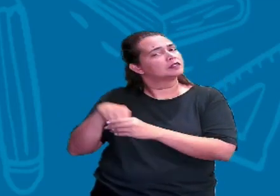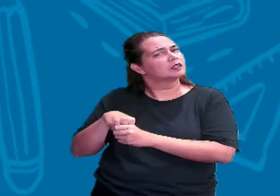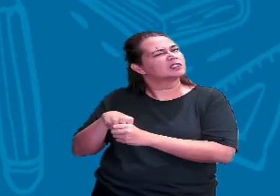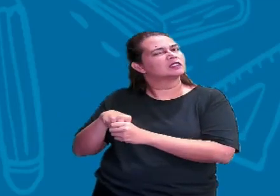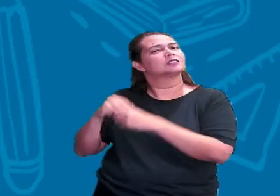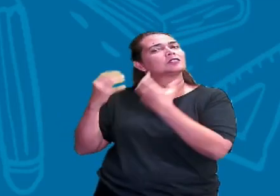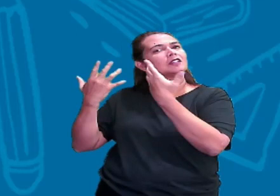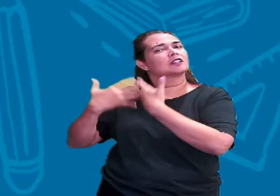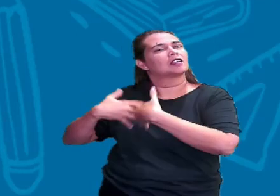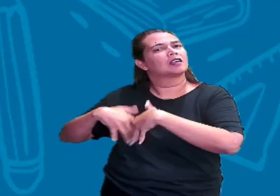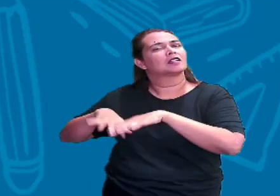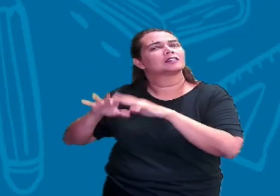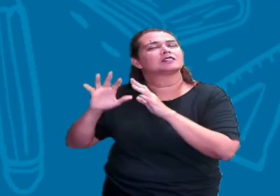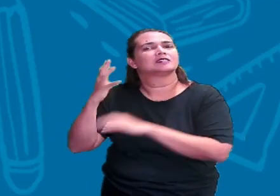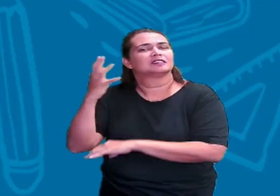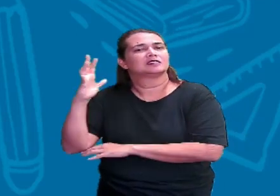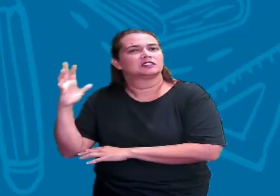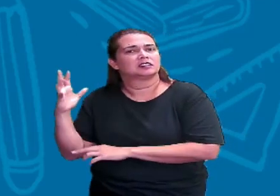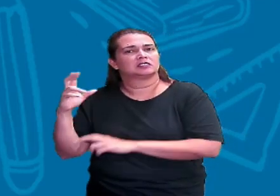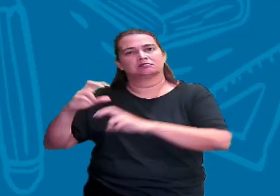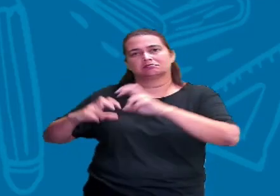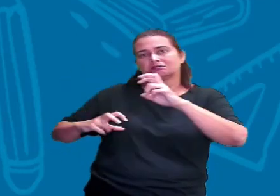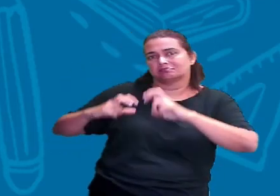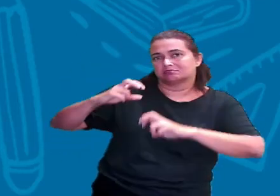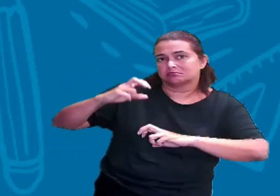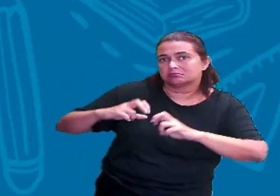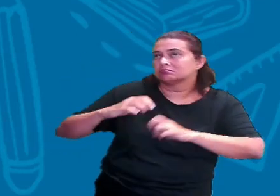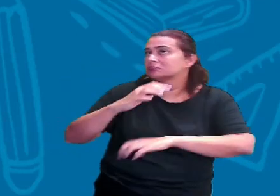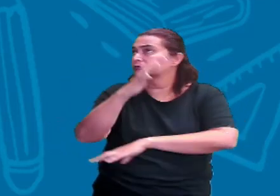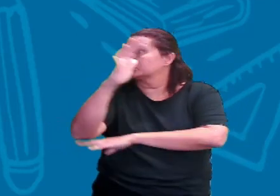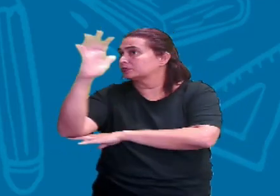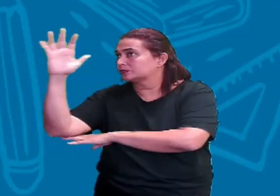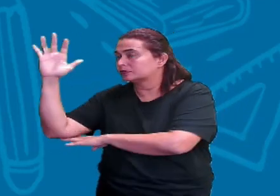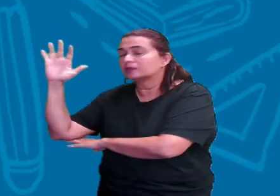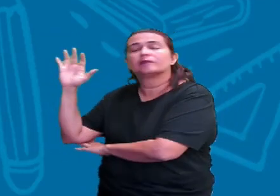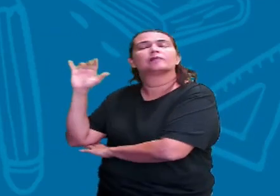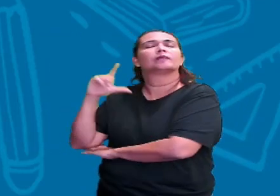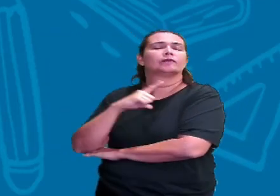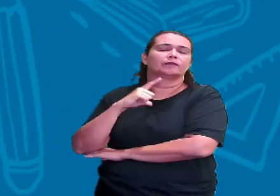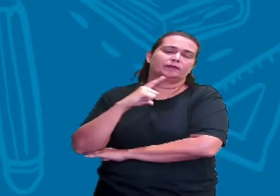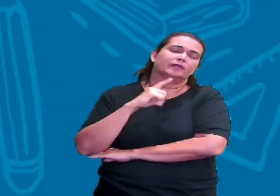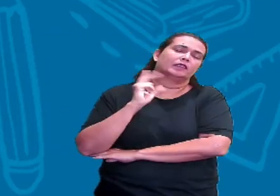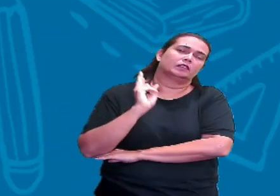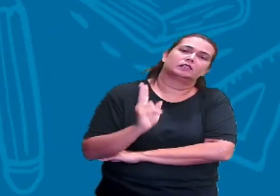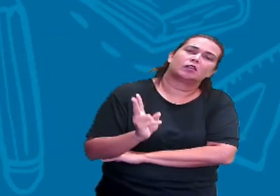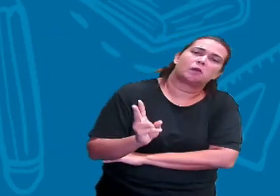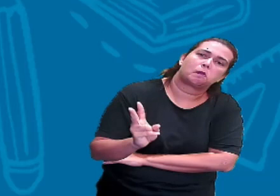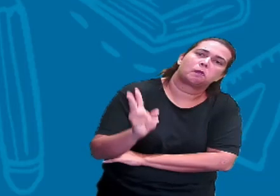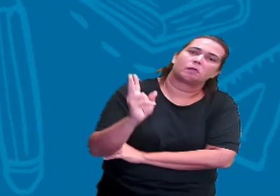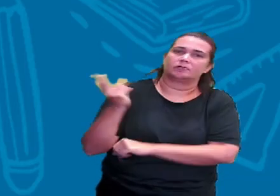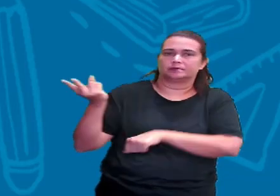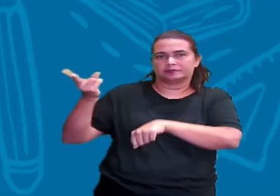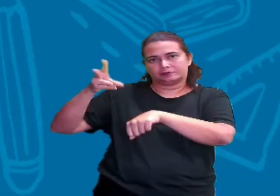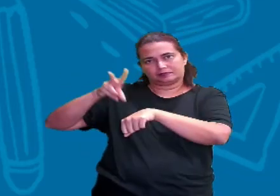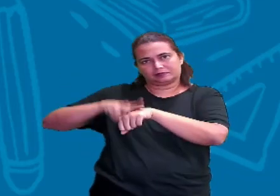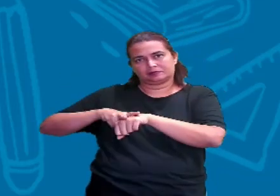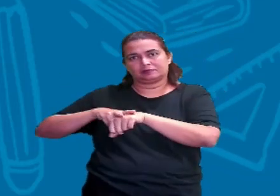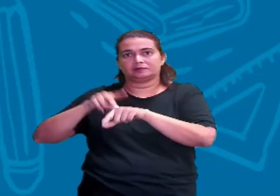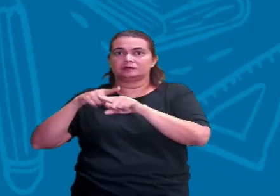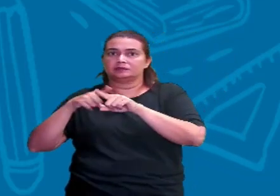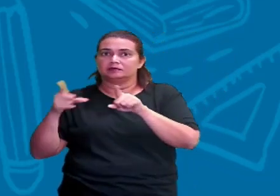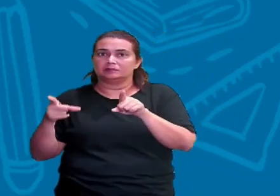Parques, bosques, né? E alguns locais que vão ter uma arborização, vão ter elementos da natureza,